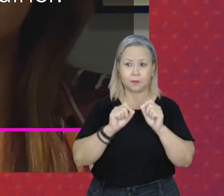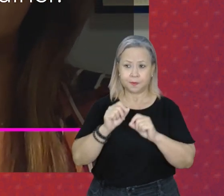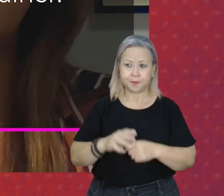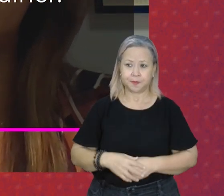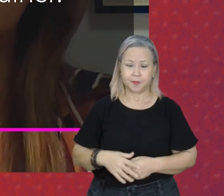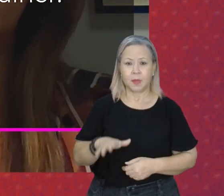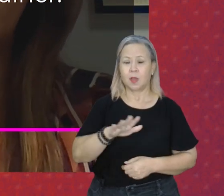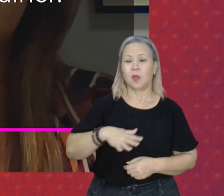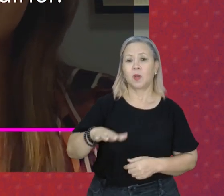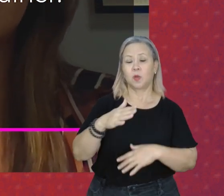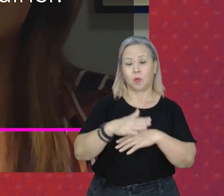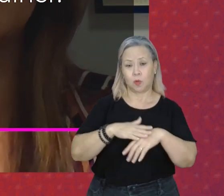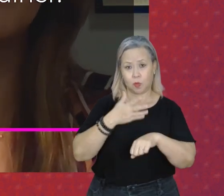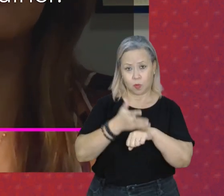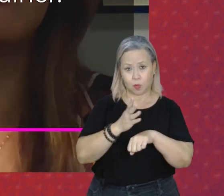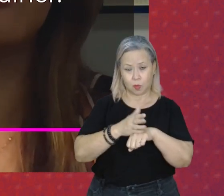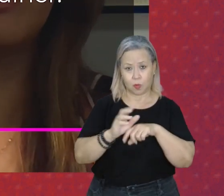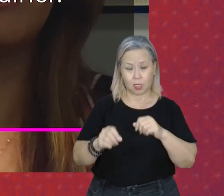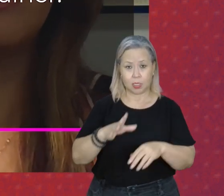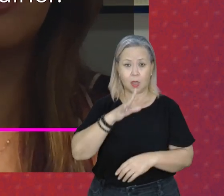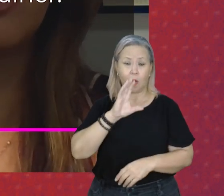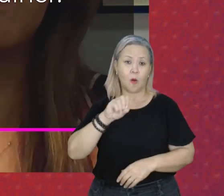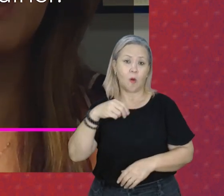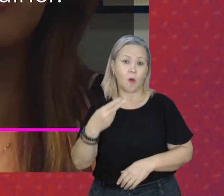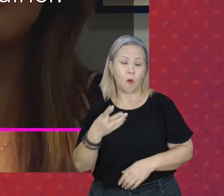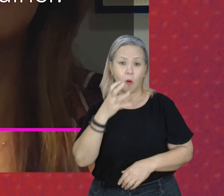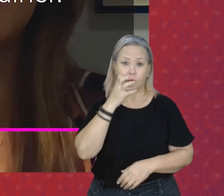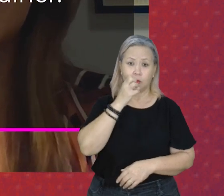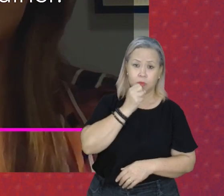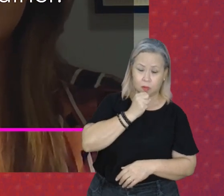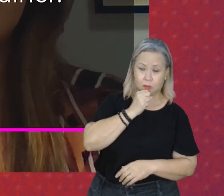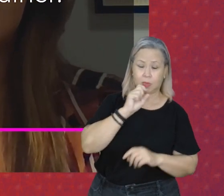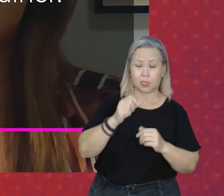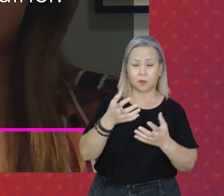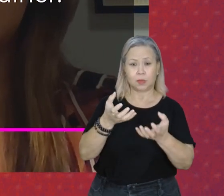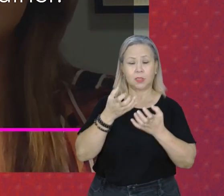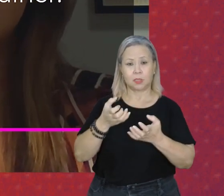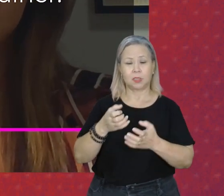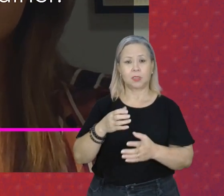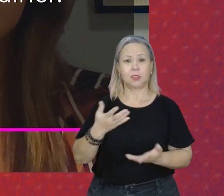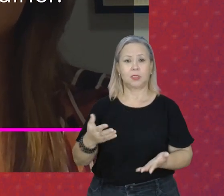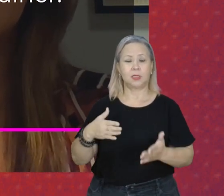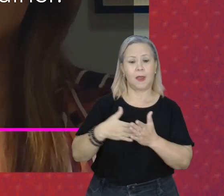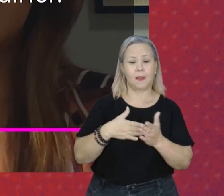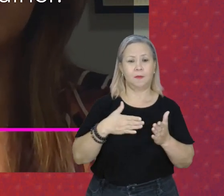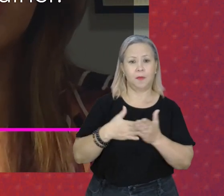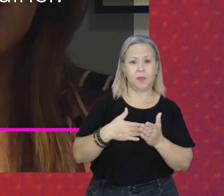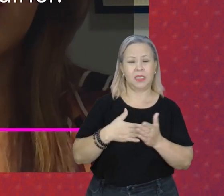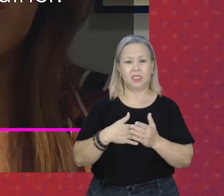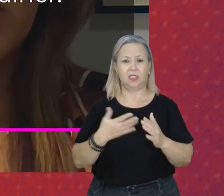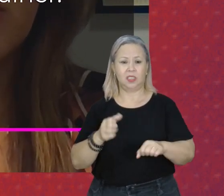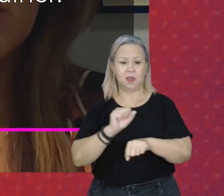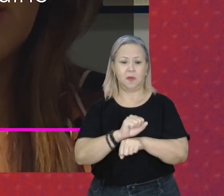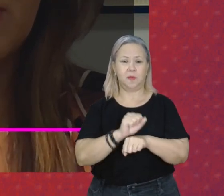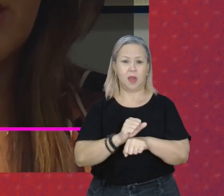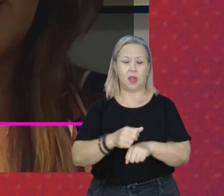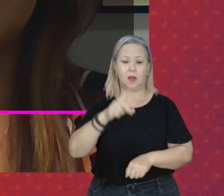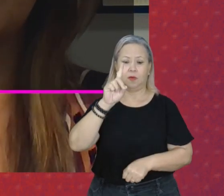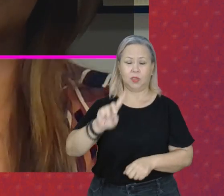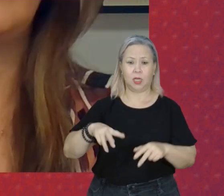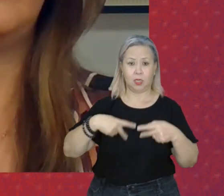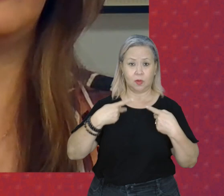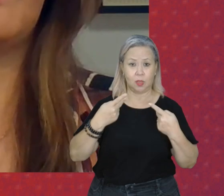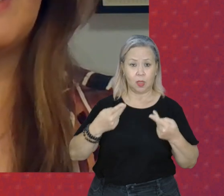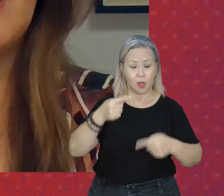mulher toda ação, conduta ou omissão com a finalidade de impedir, obstaculizar ou restringir os direitos políticos da